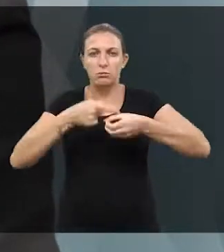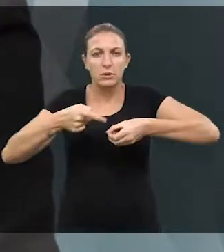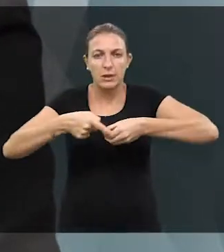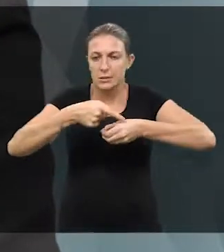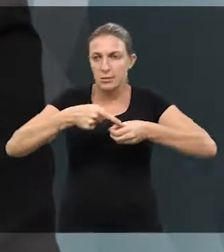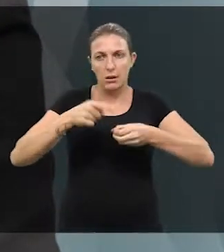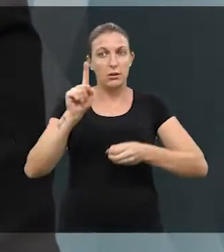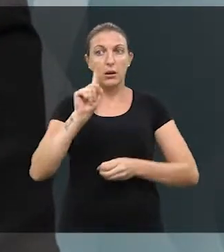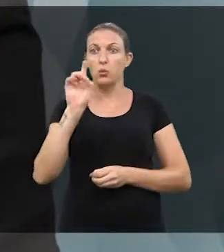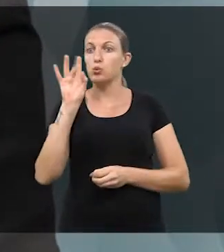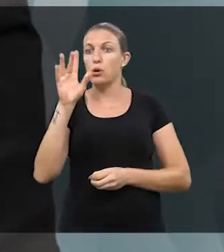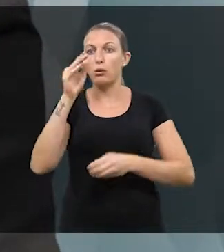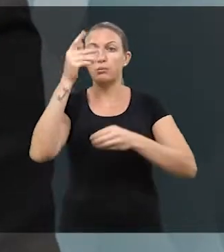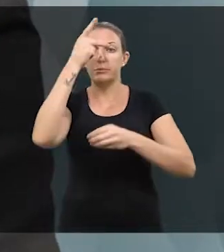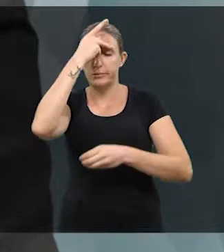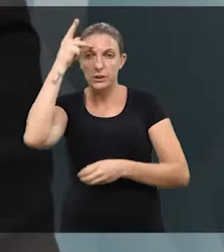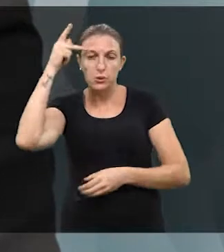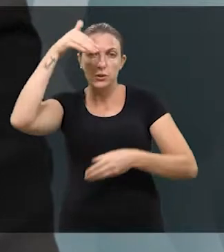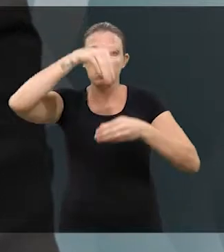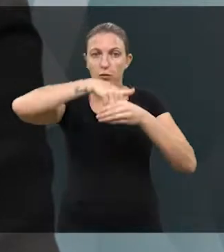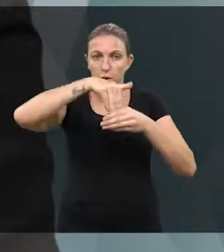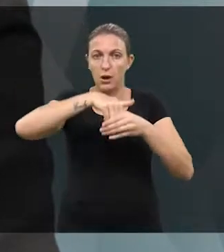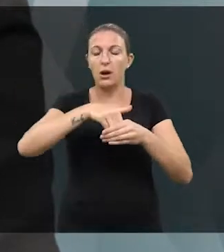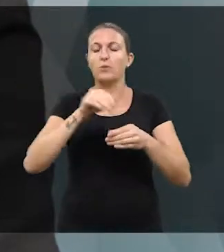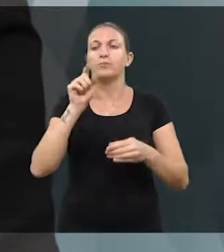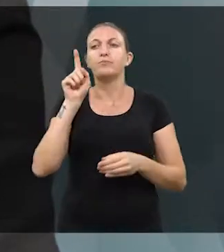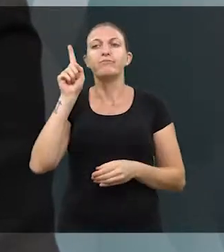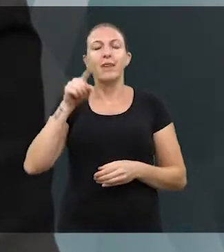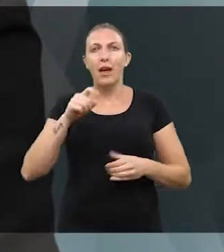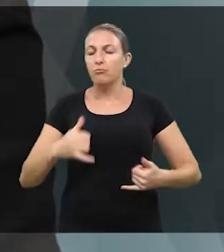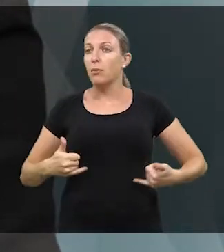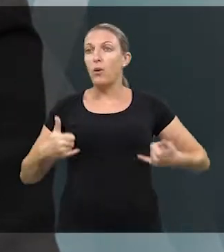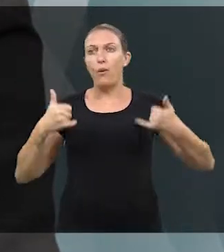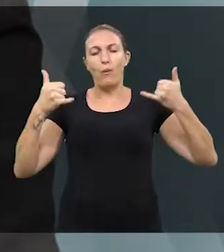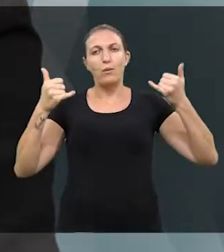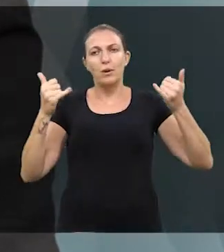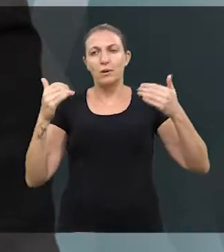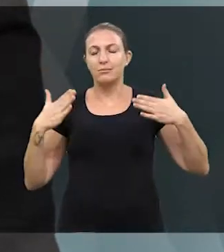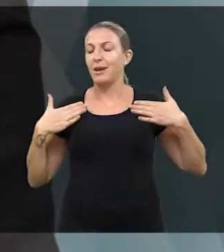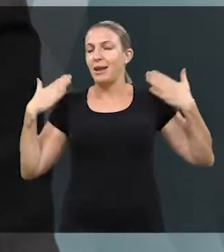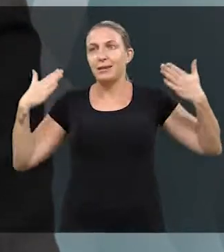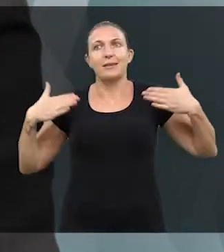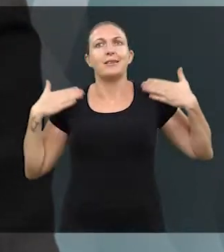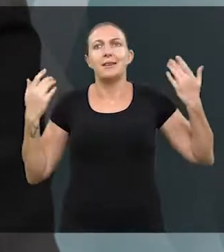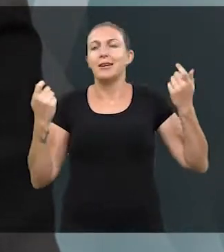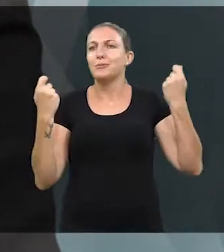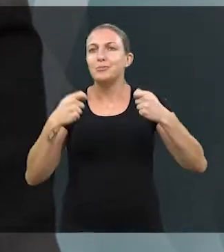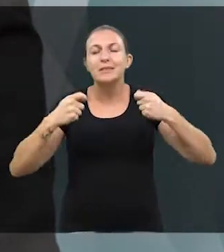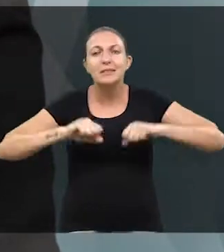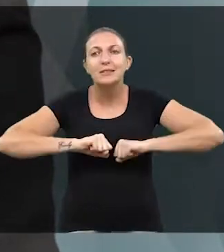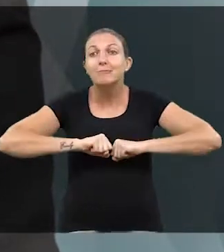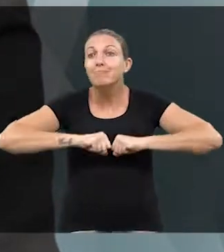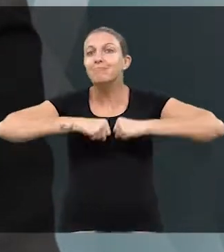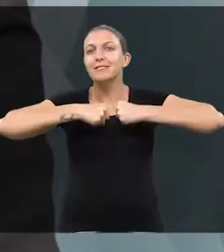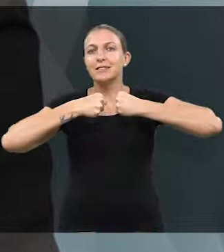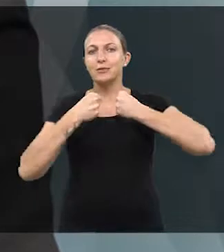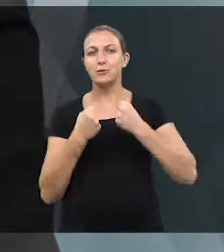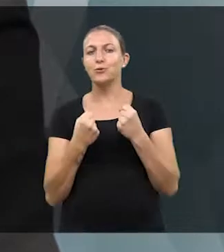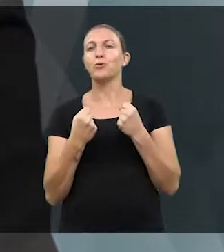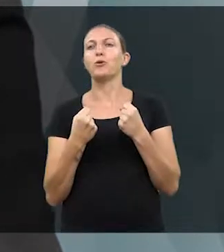prazer uma honra é uma satisfação né ea gente tem que procurar mesmo com todo o empenho